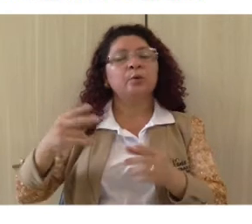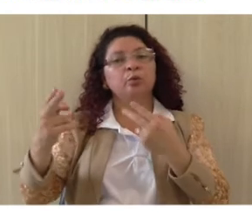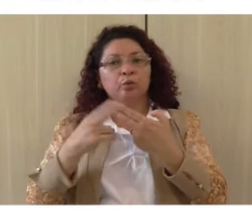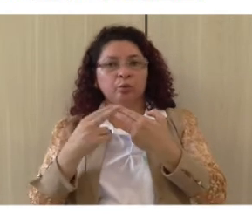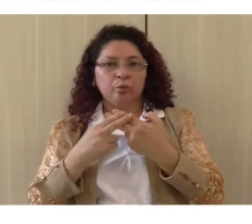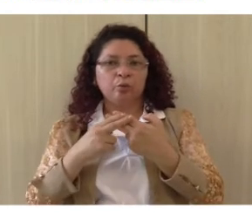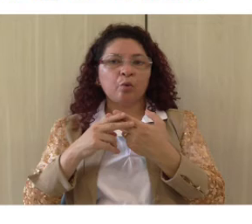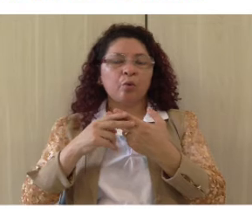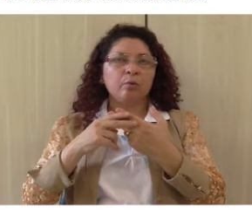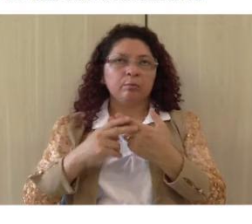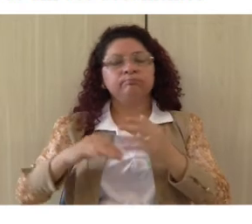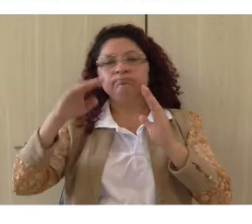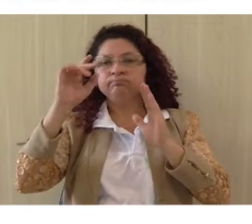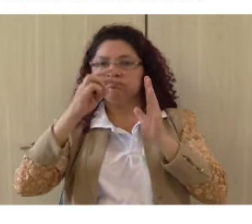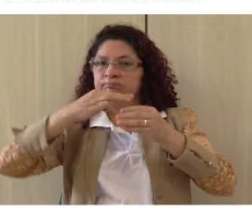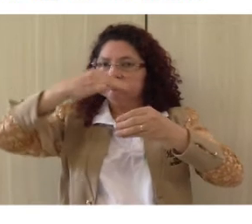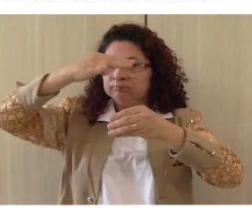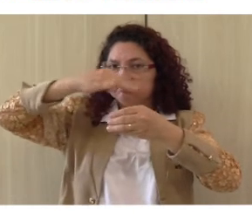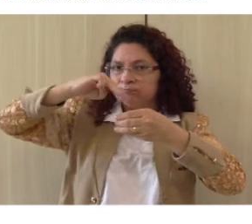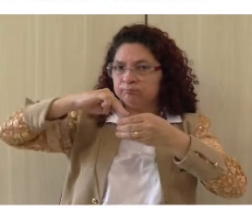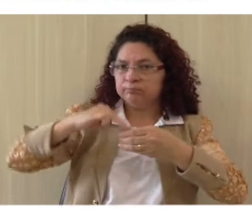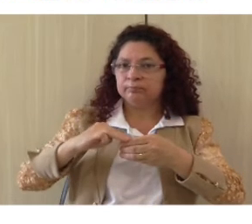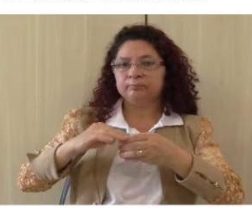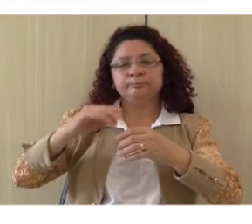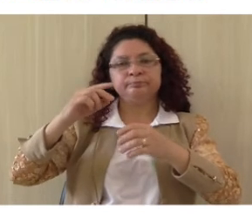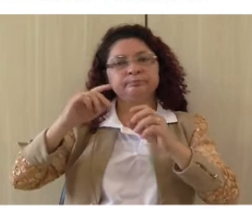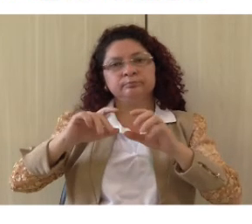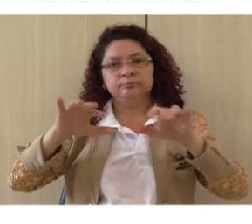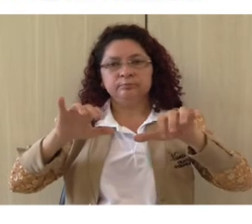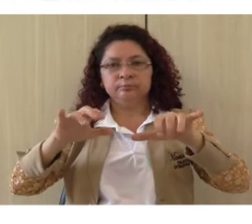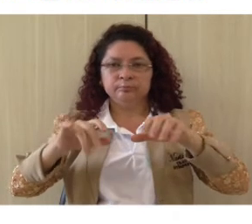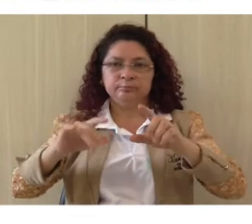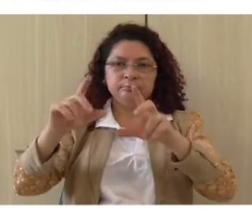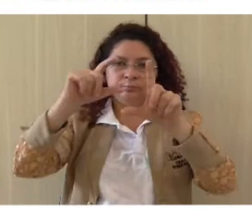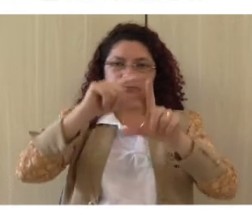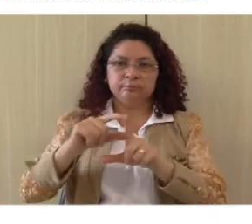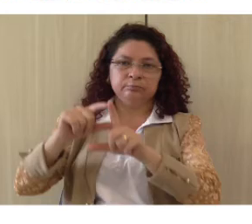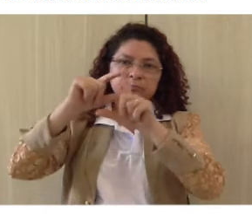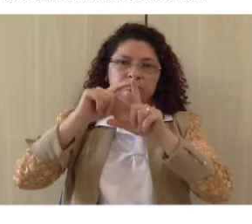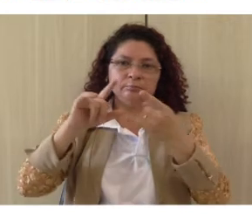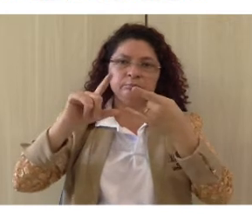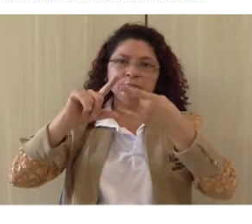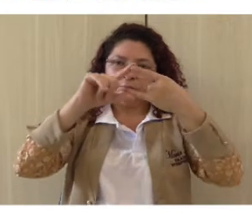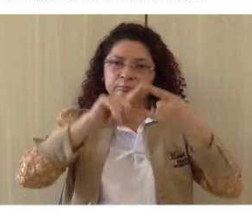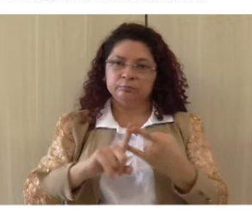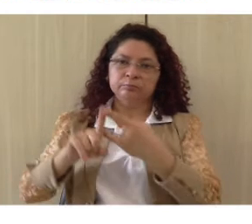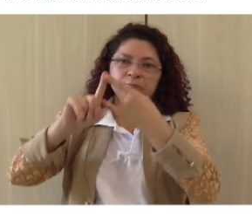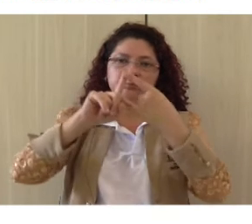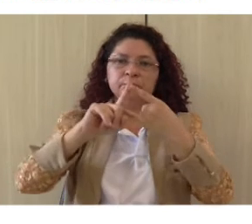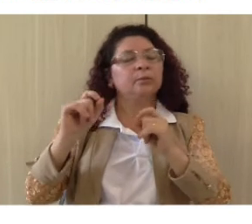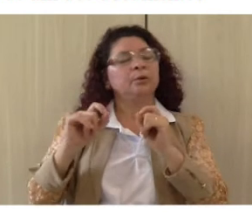utilizar metodologia remota online para assegurar as medidas de prevenção à Covid. Tais ações deverão ser